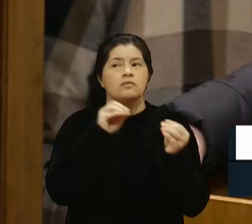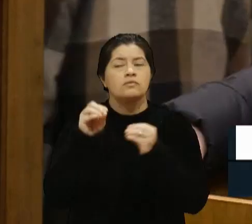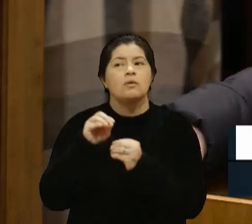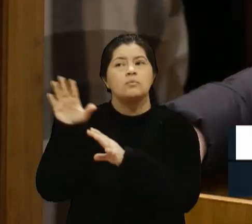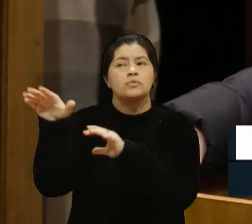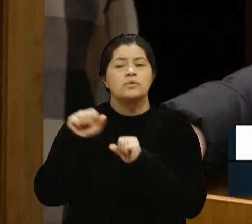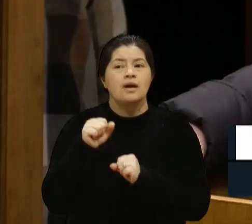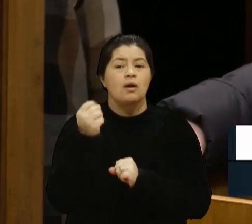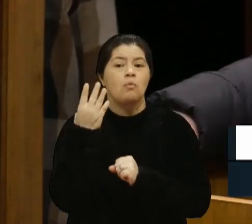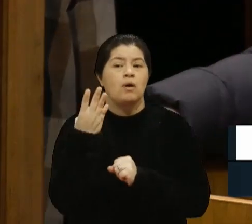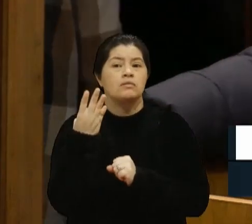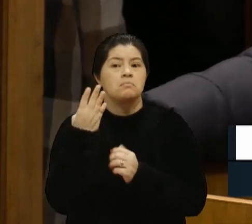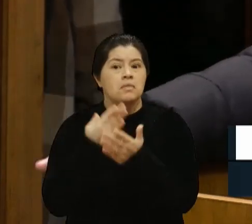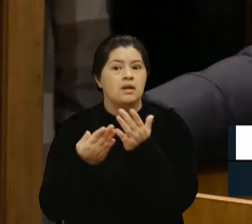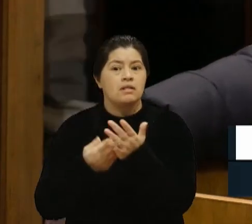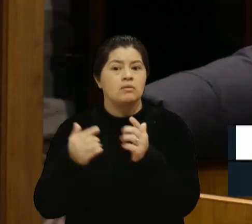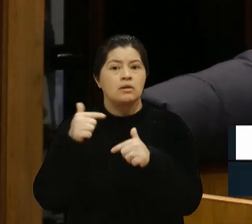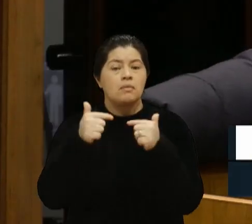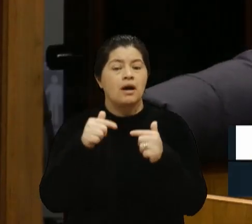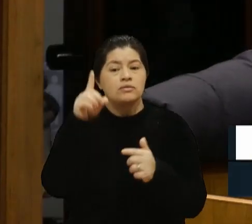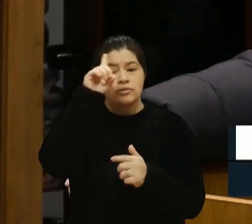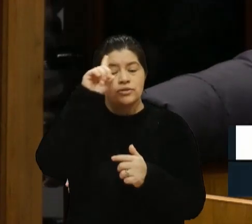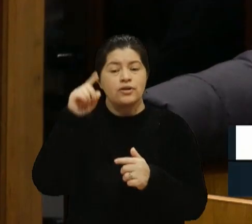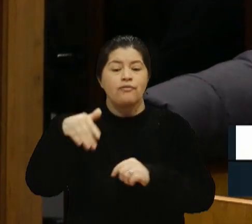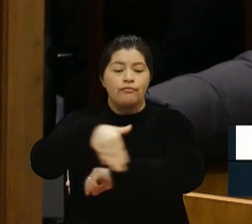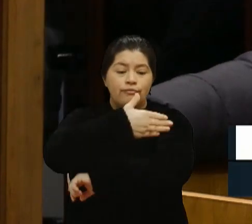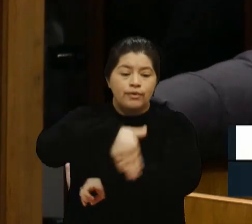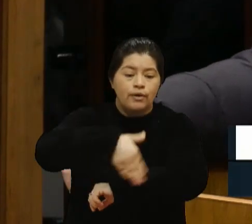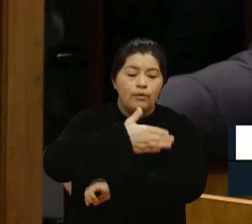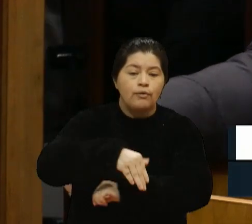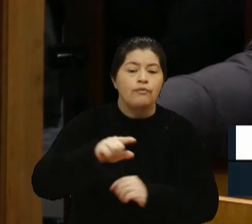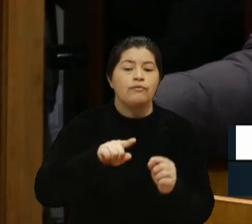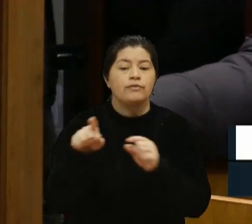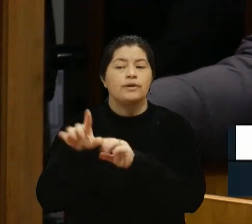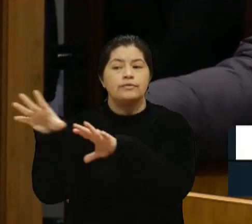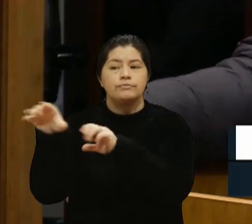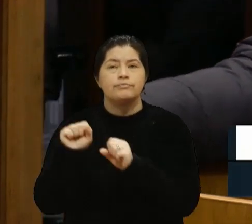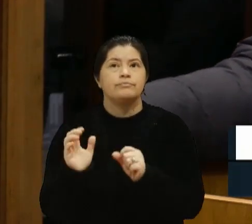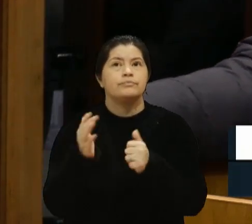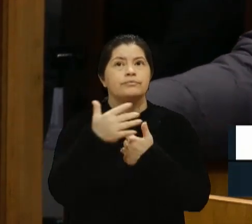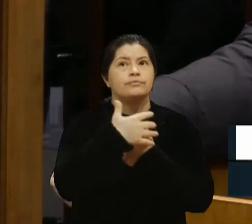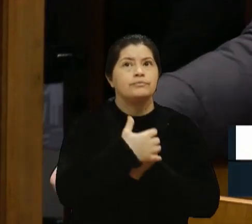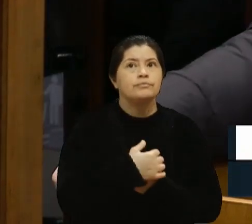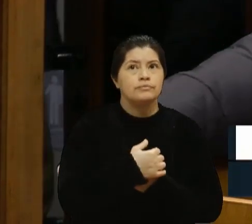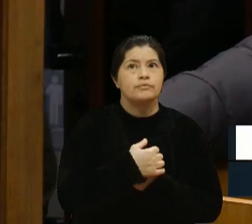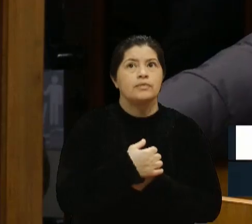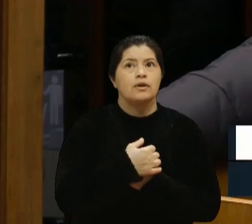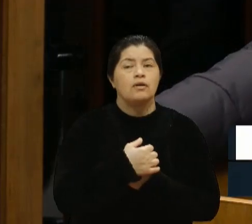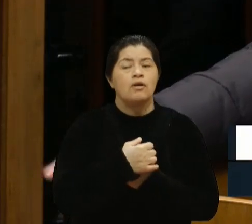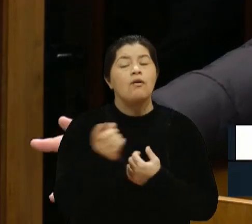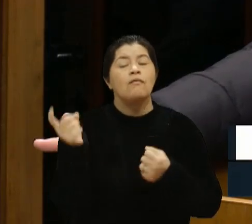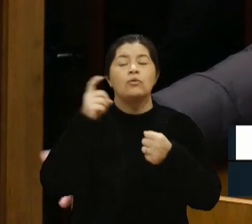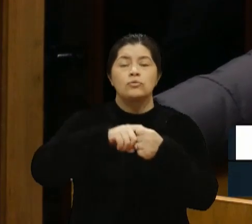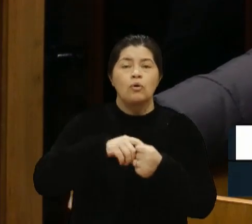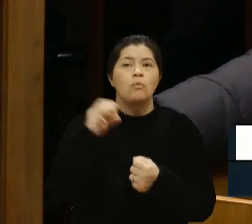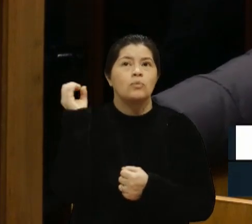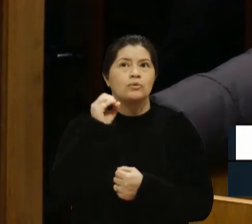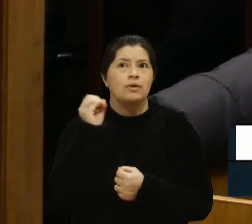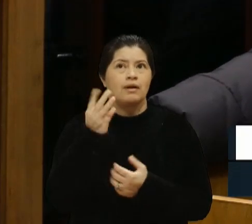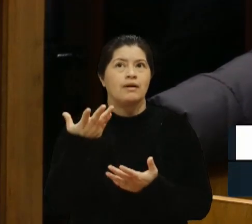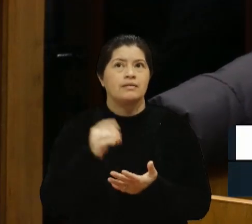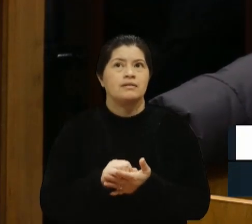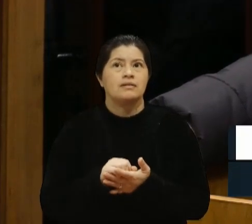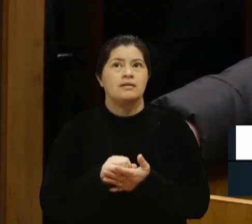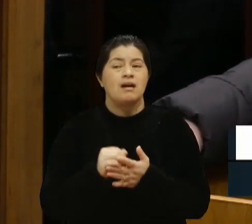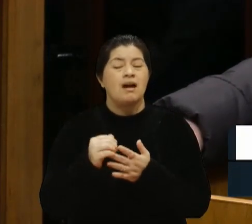ficado 4 dias, perdeu o trabalho e acabou ficando na rua e conseguiu ser acolhido. Me parece, acho que retornou a Porto Alegre, se eu não estou enganado. Eu perdi contato com ele,